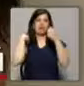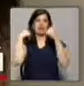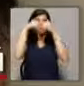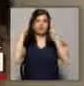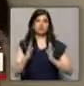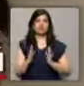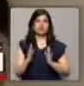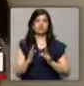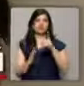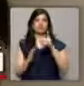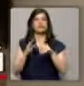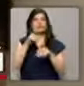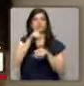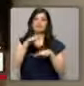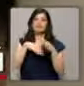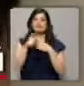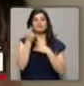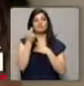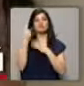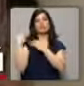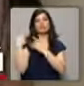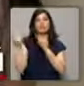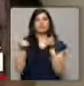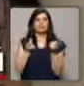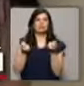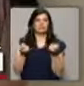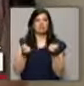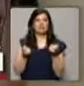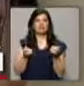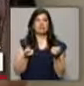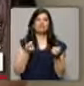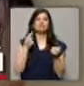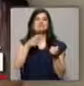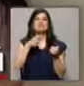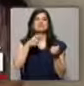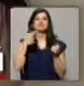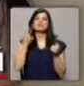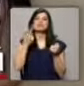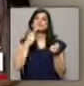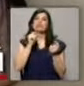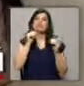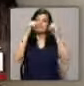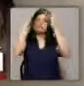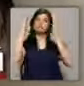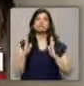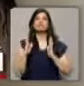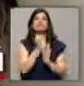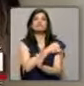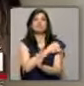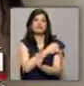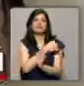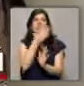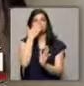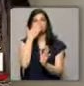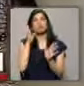queremos aqui é que isto seja uma comunidade, por isso é que também se chama casa, que é para o conceito de comunidade e de ver aqui uma família, que é a família de empreendedores que tem